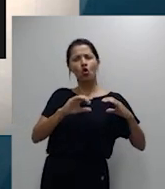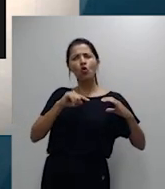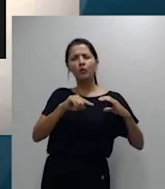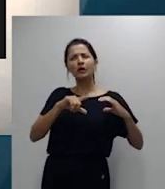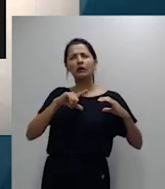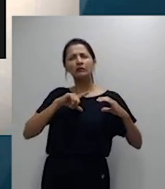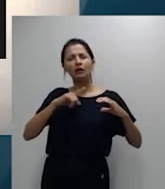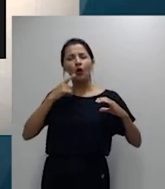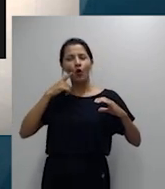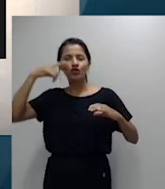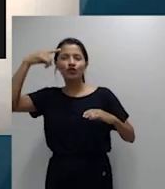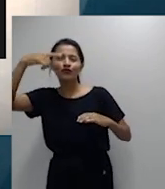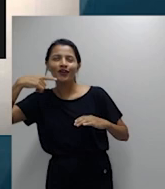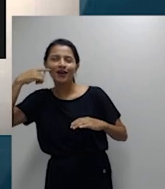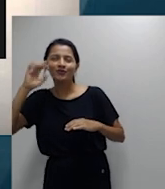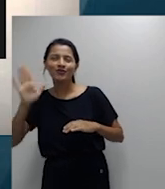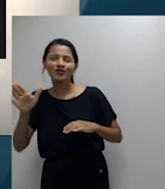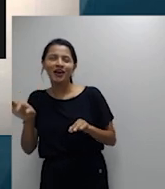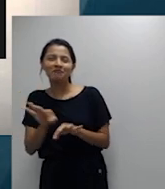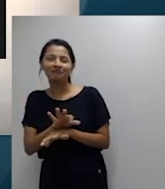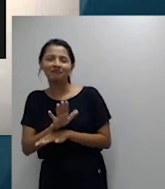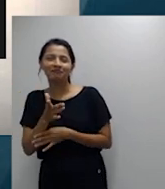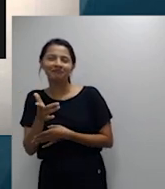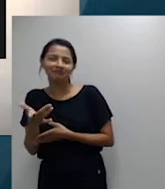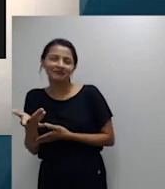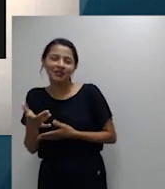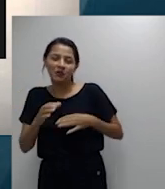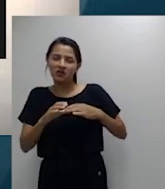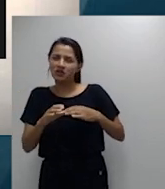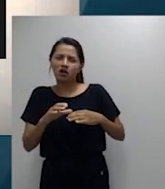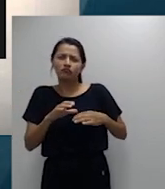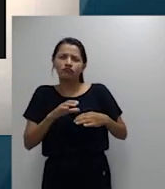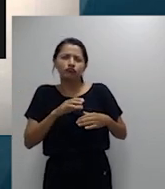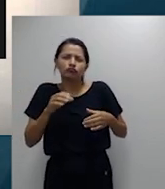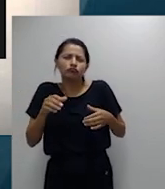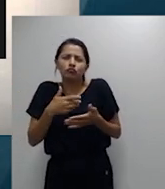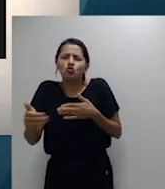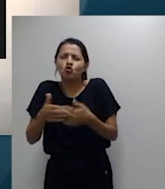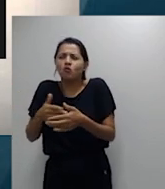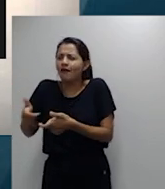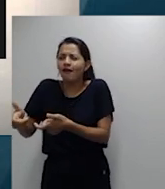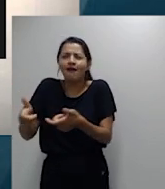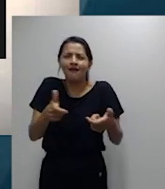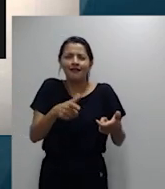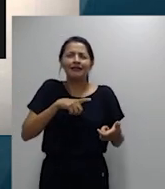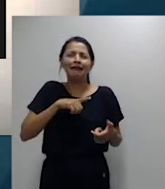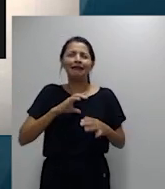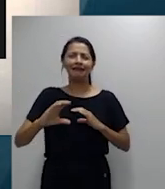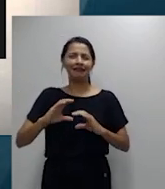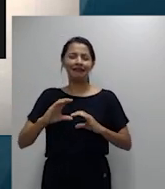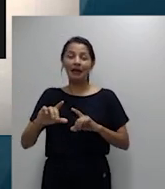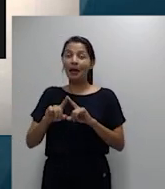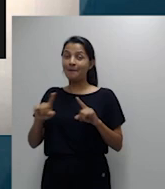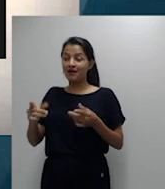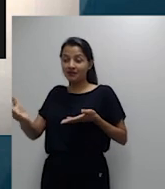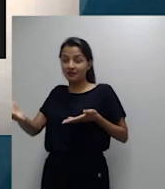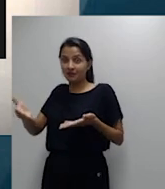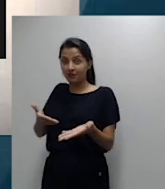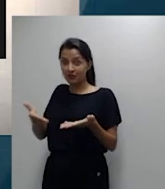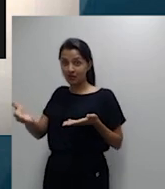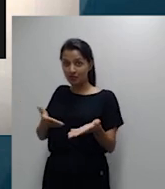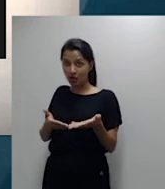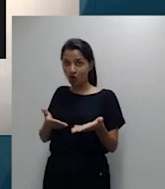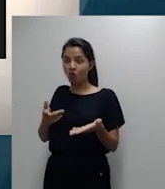o advogado faz comunicação existe em qualquer fenômeno agora uma prestação de serviço de comunicação